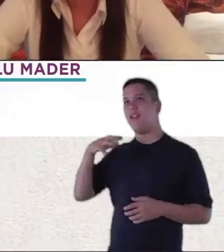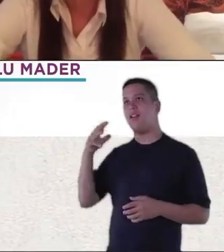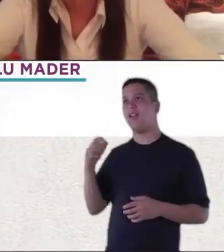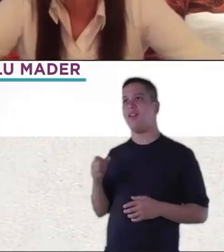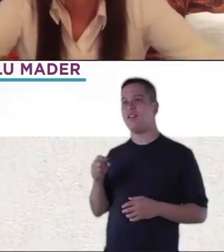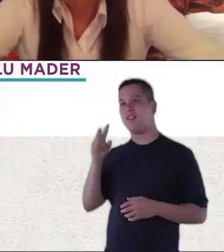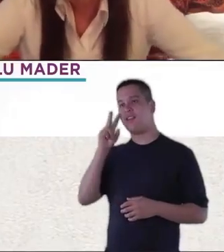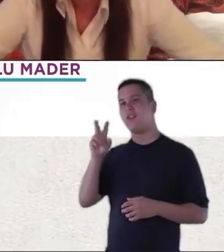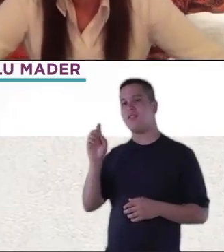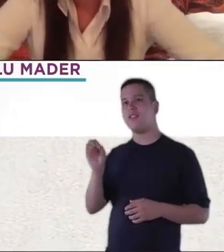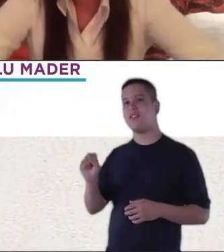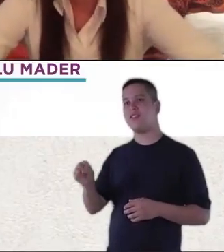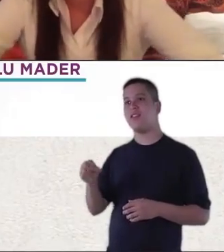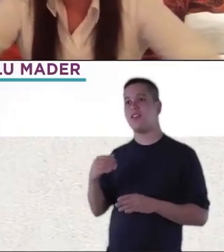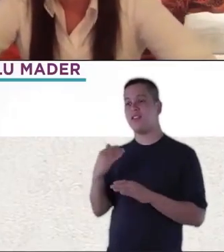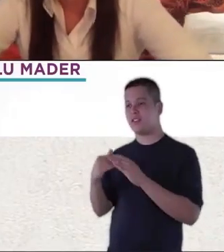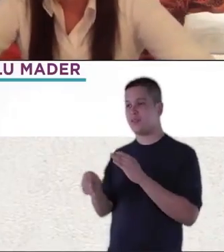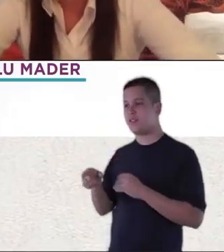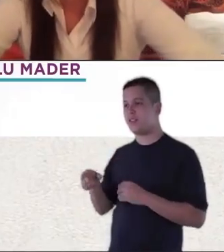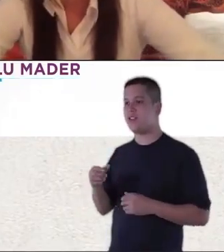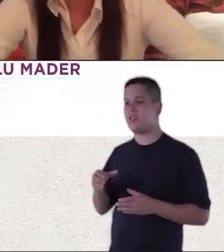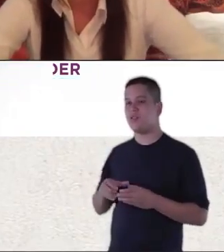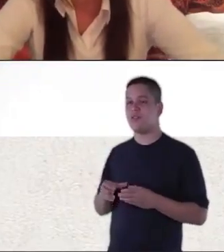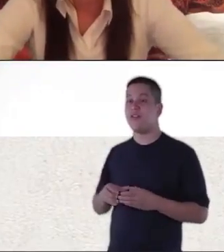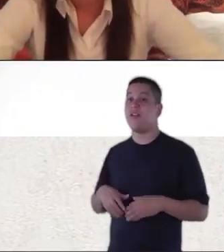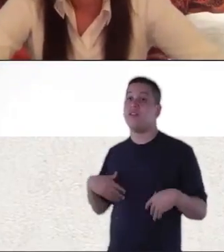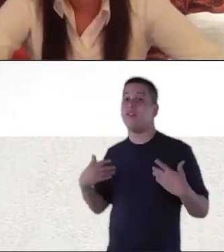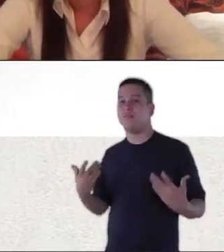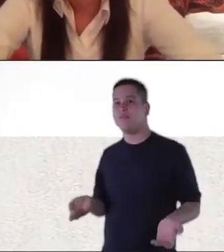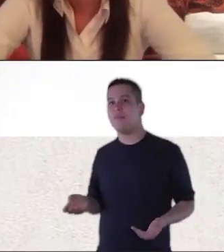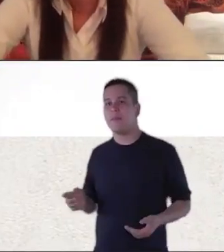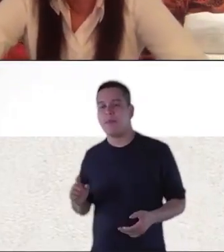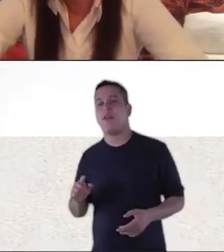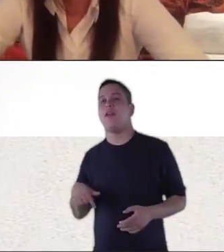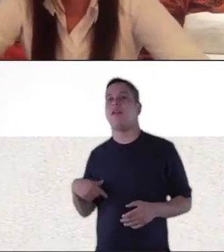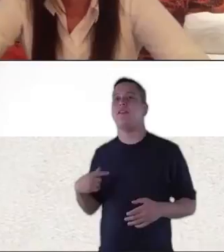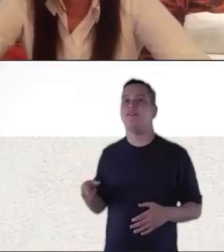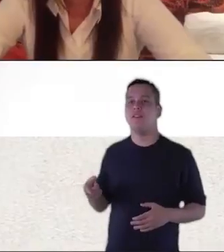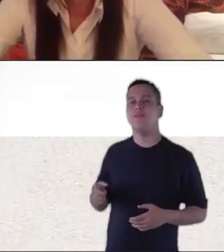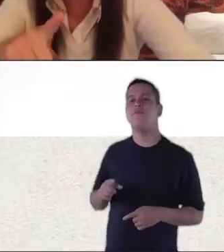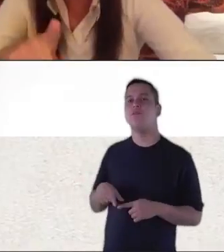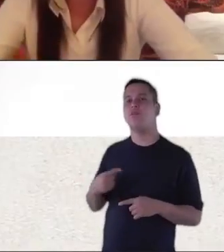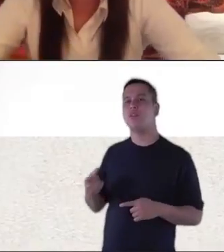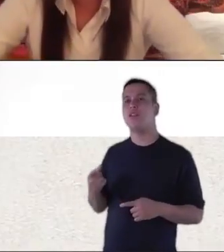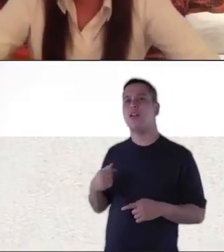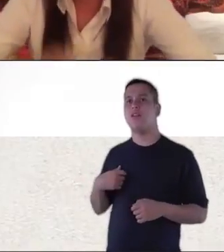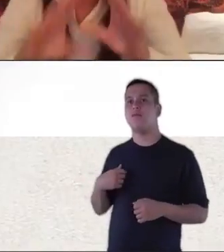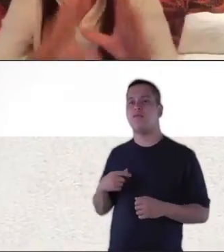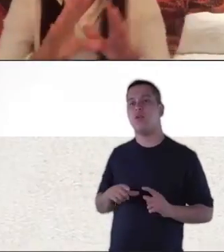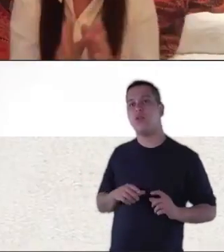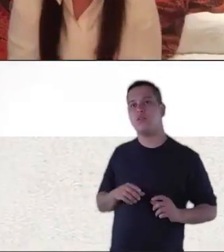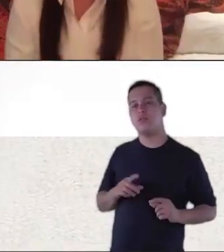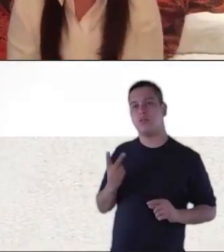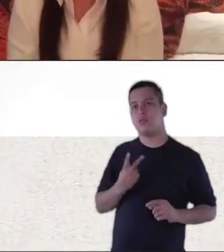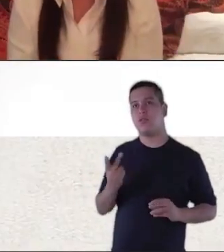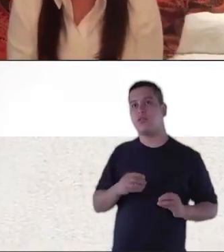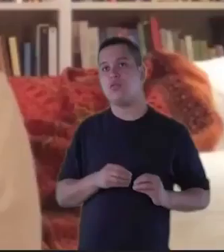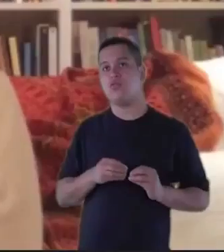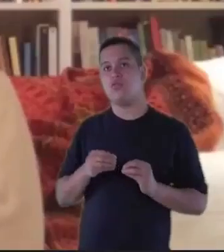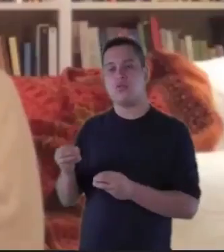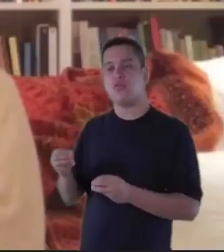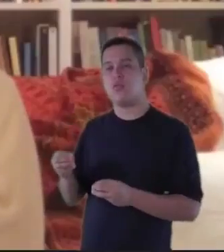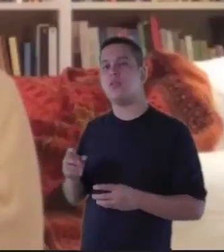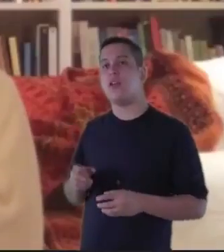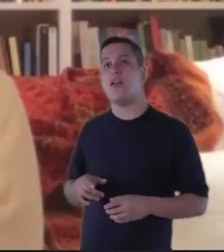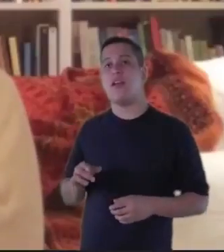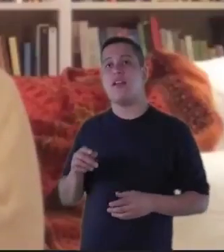essa mensagem, sim. Mas então, e aí, quando a gente foi quando o Tony resolveu escrever,